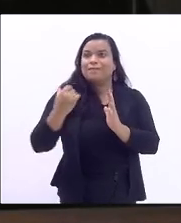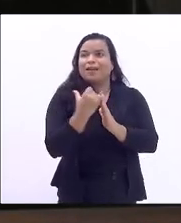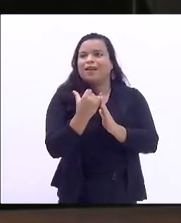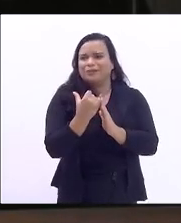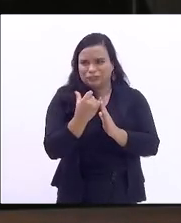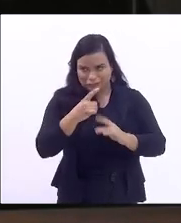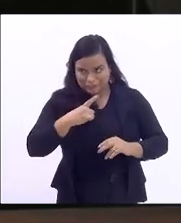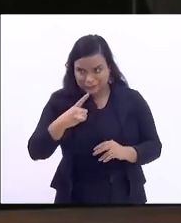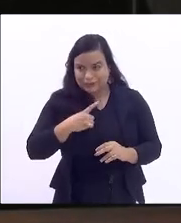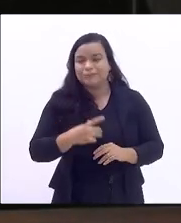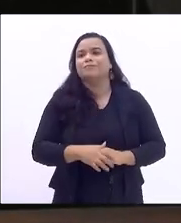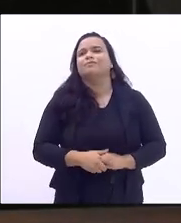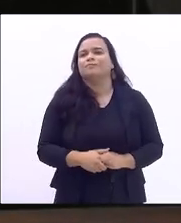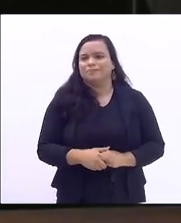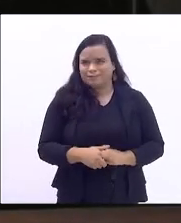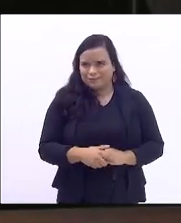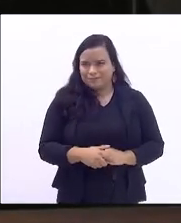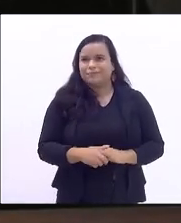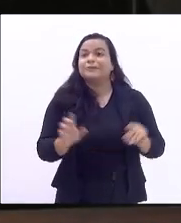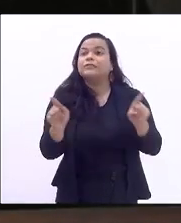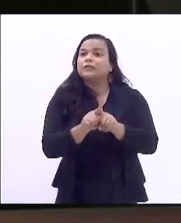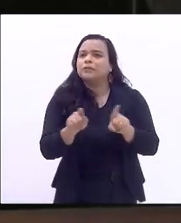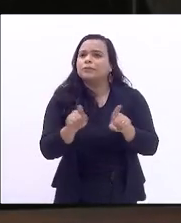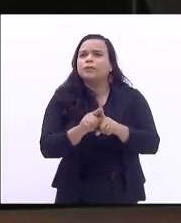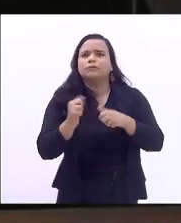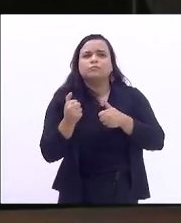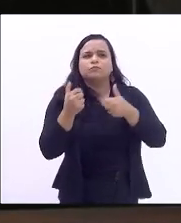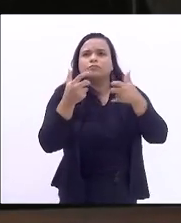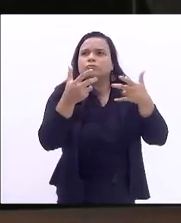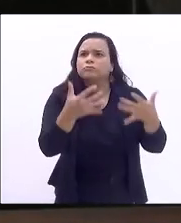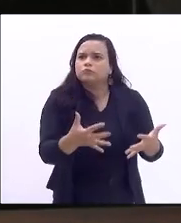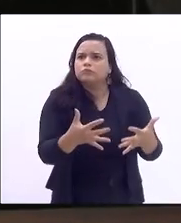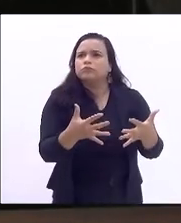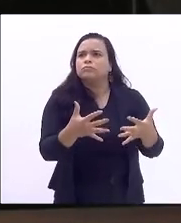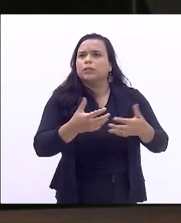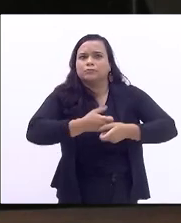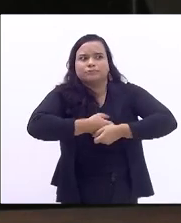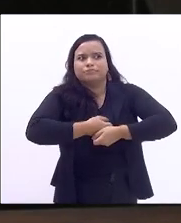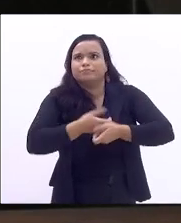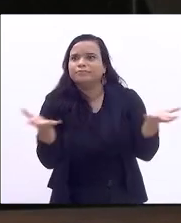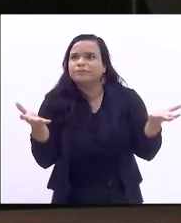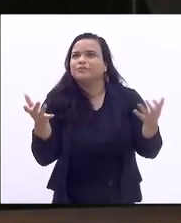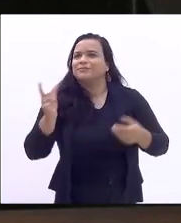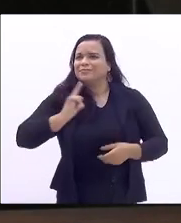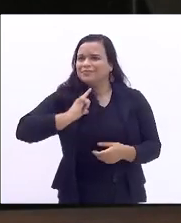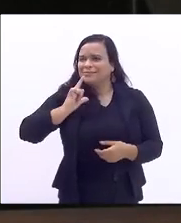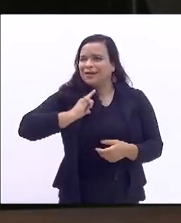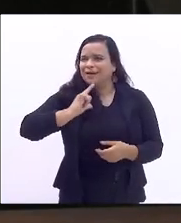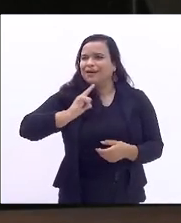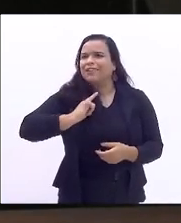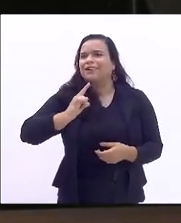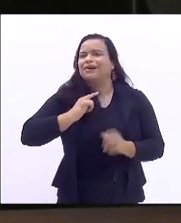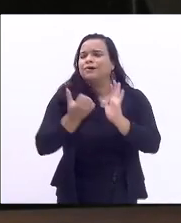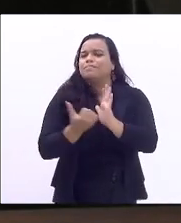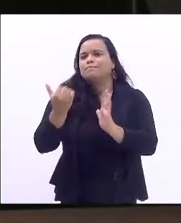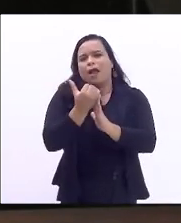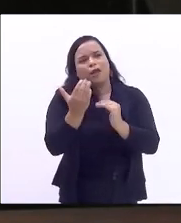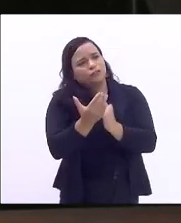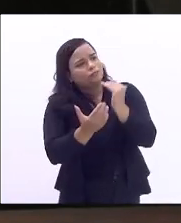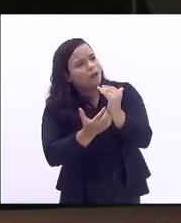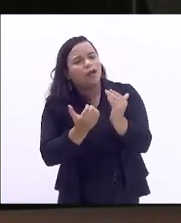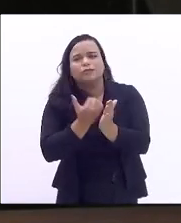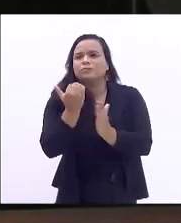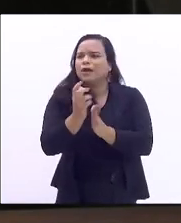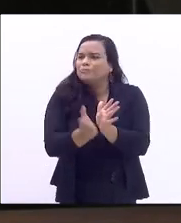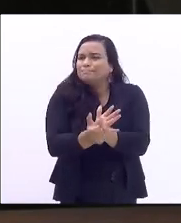reforsado fosse mencionado publicizado quantas vezes fossem